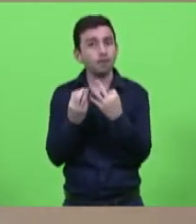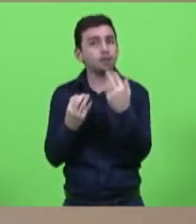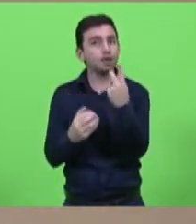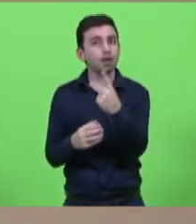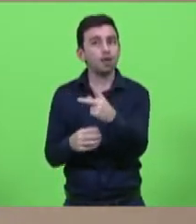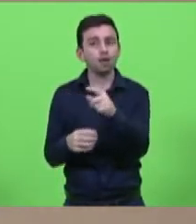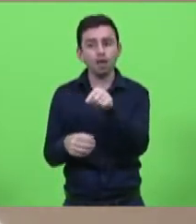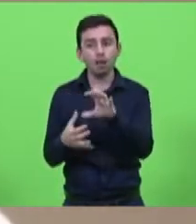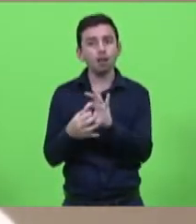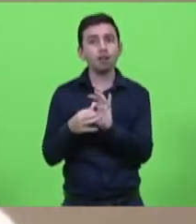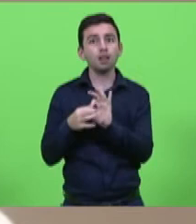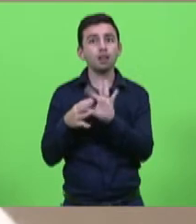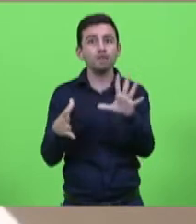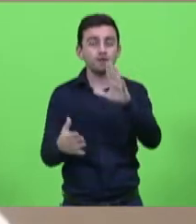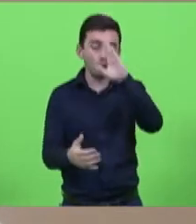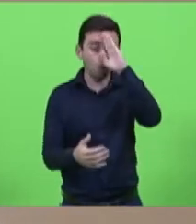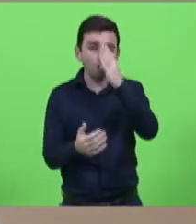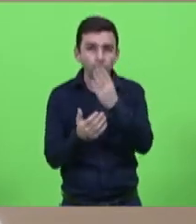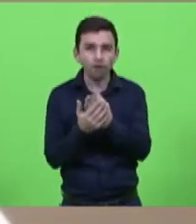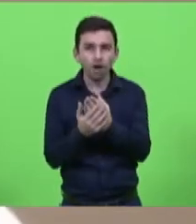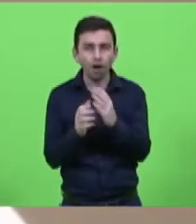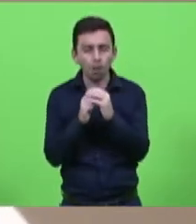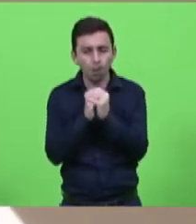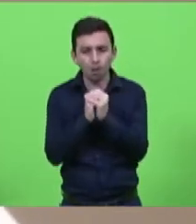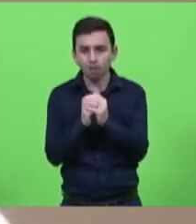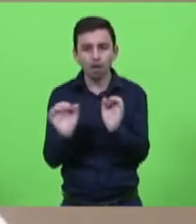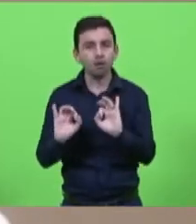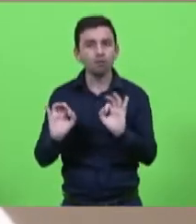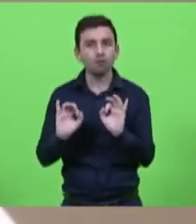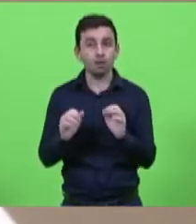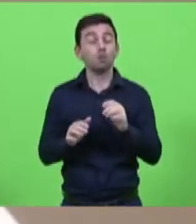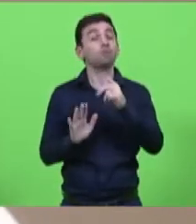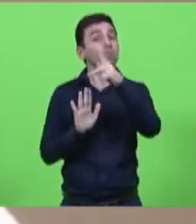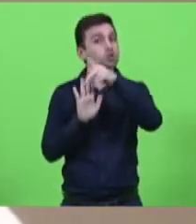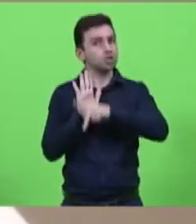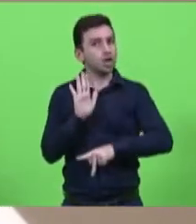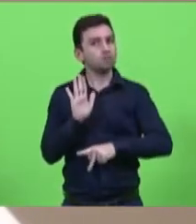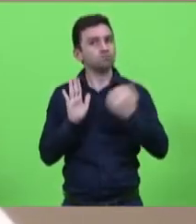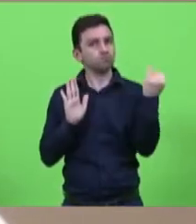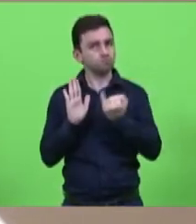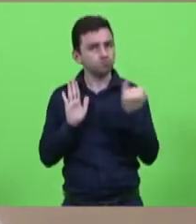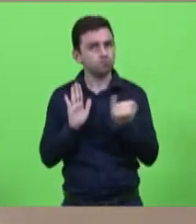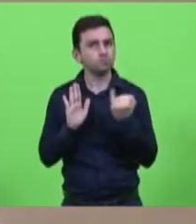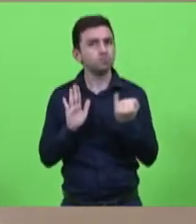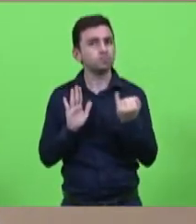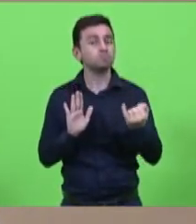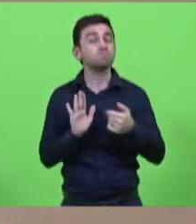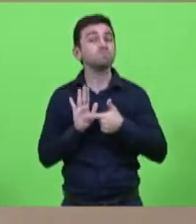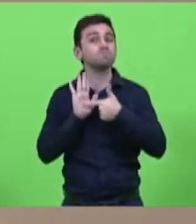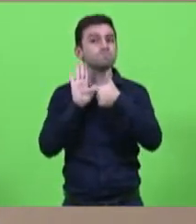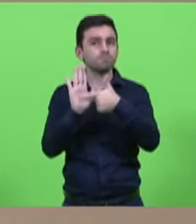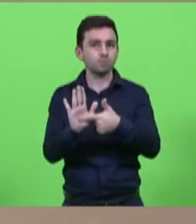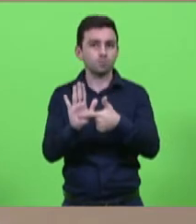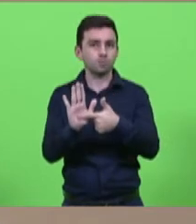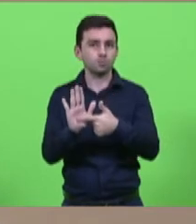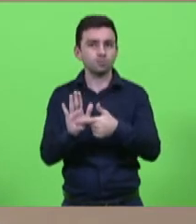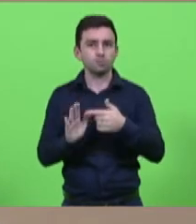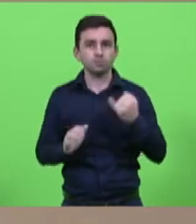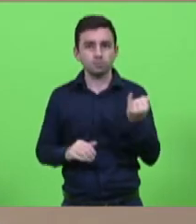sua liberdade de crença. Então, esse projeto vem em boa hora para reafirmar aquilo que é